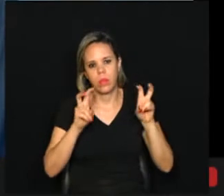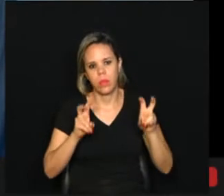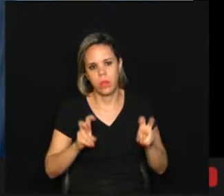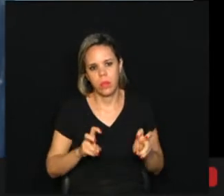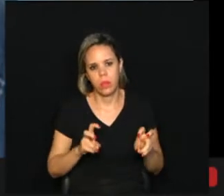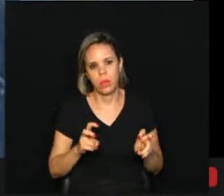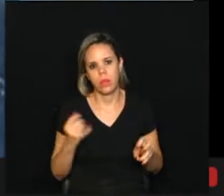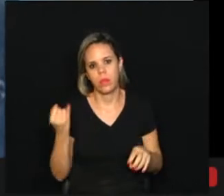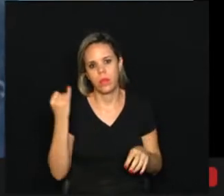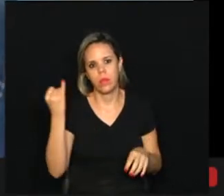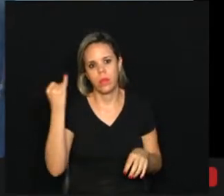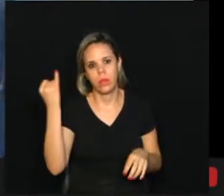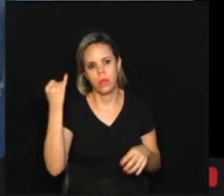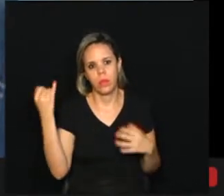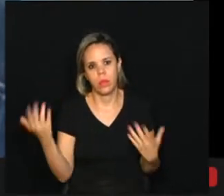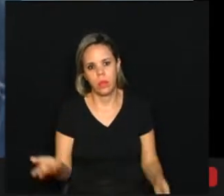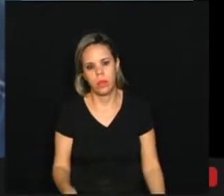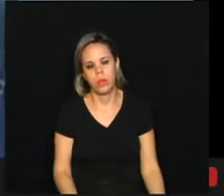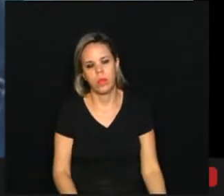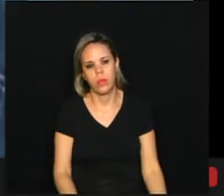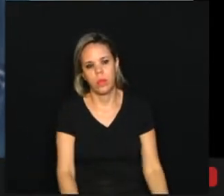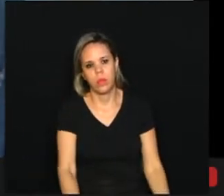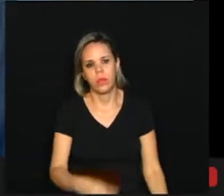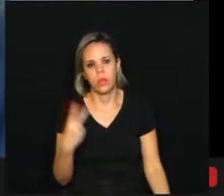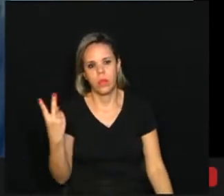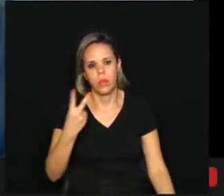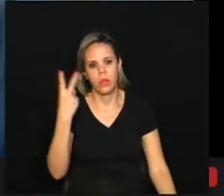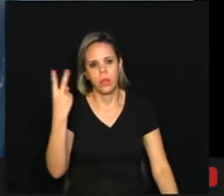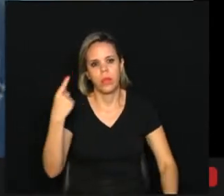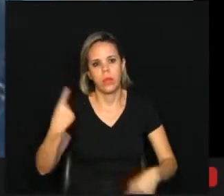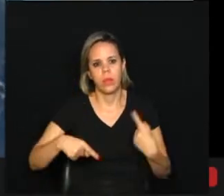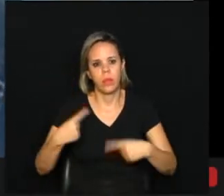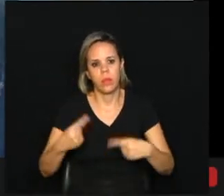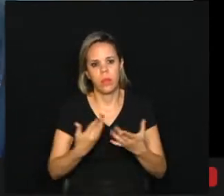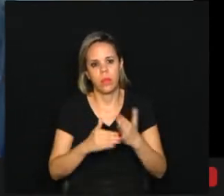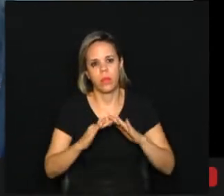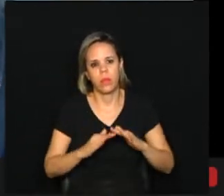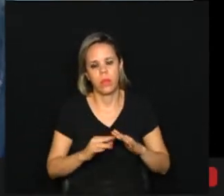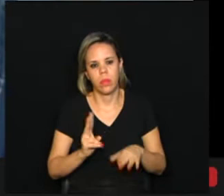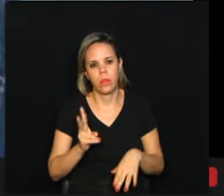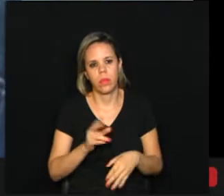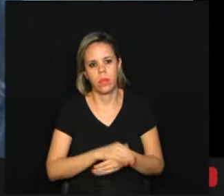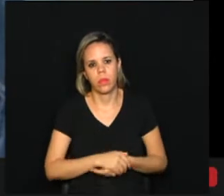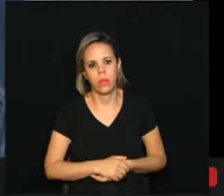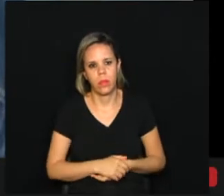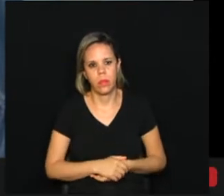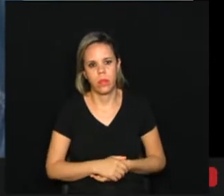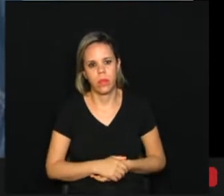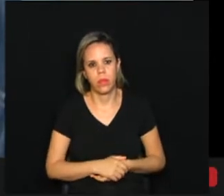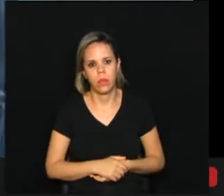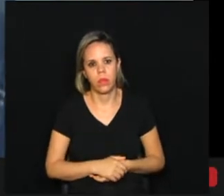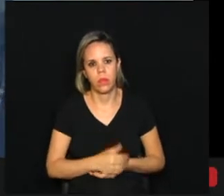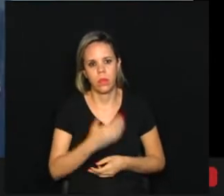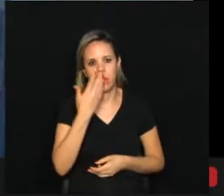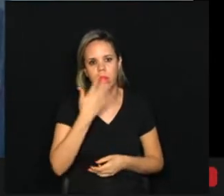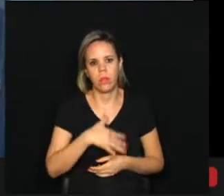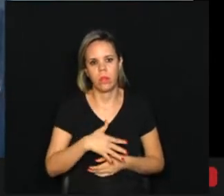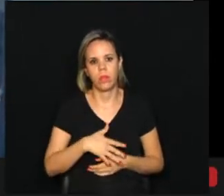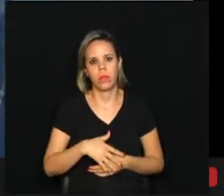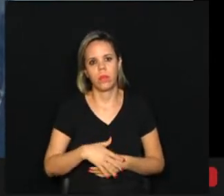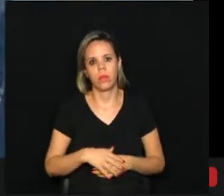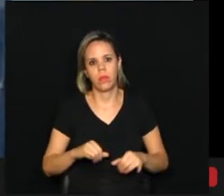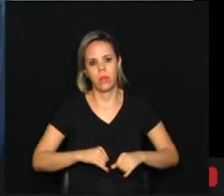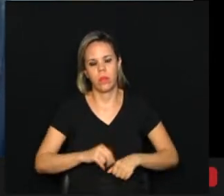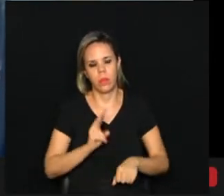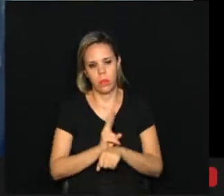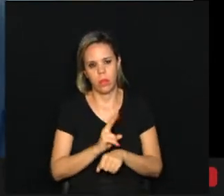super relevante, importantíssimo, deve ser valorizado, discutido no ambiente escolar sempre, mas a criança foi agredida e ela tem que ser